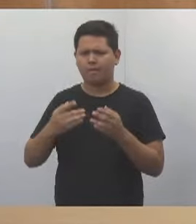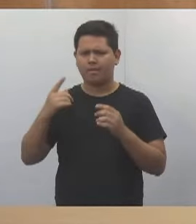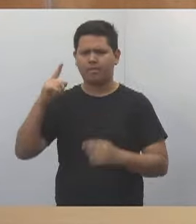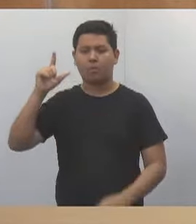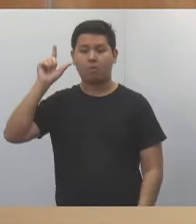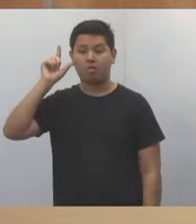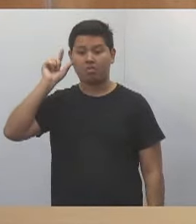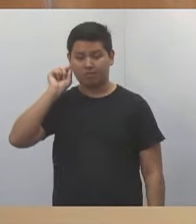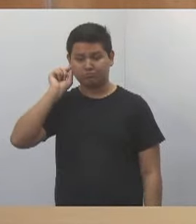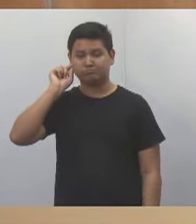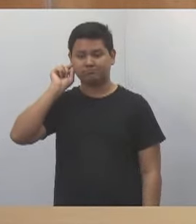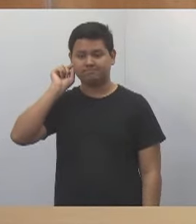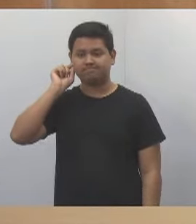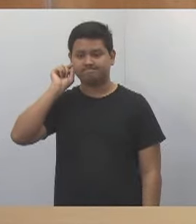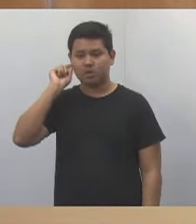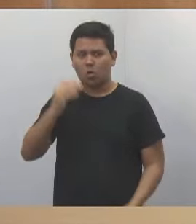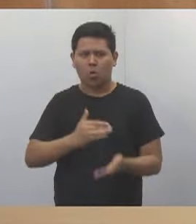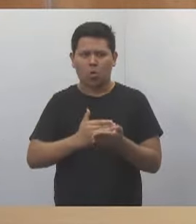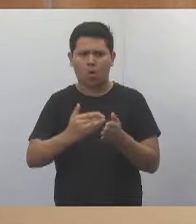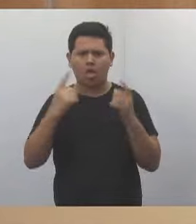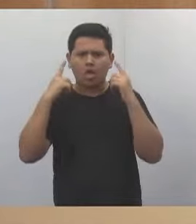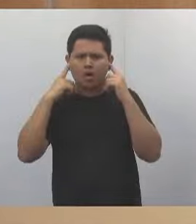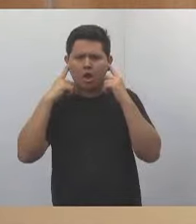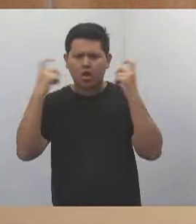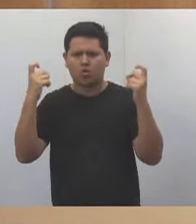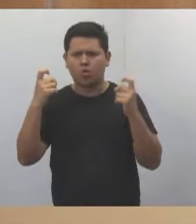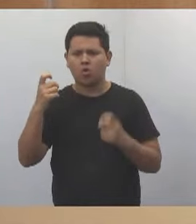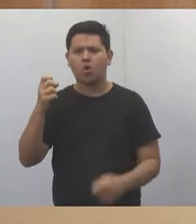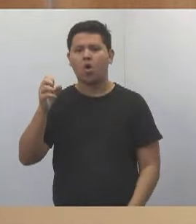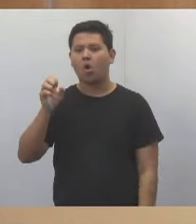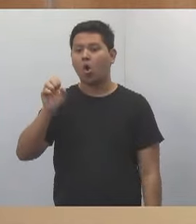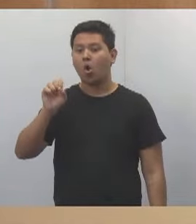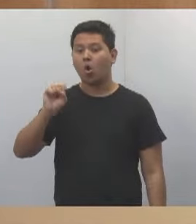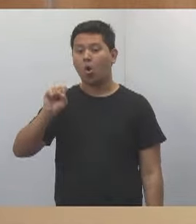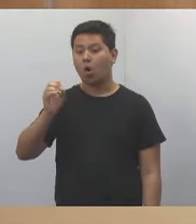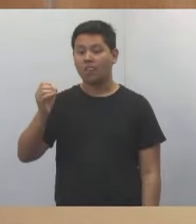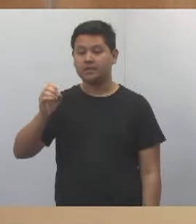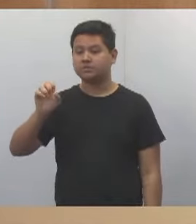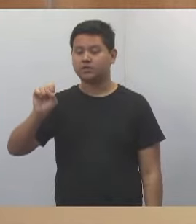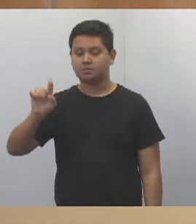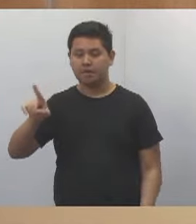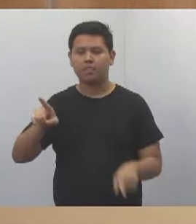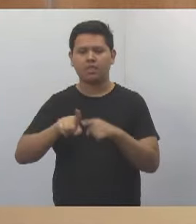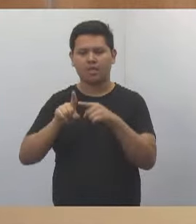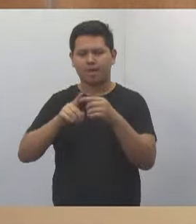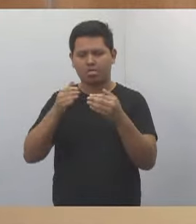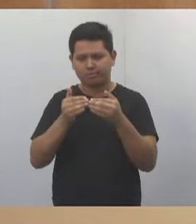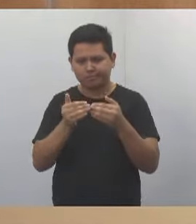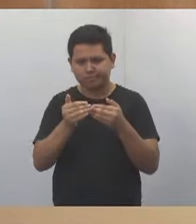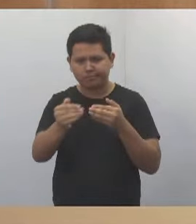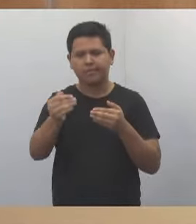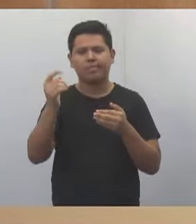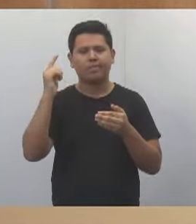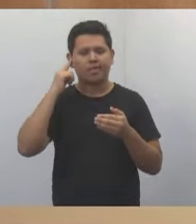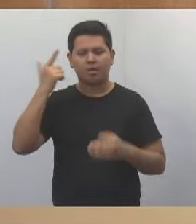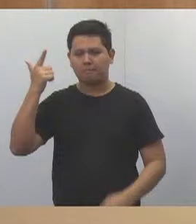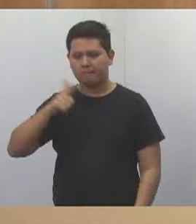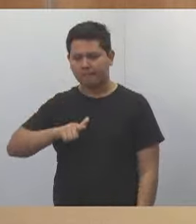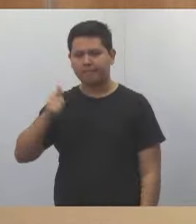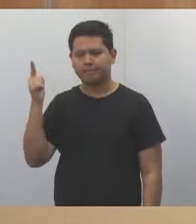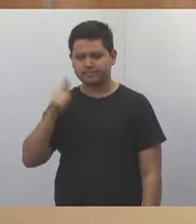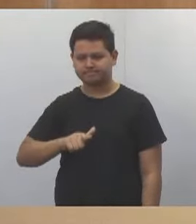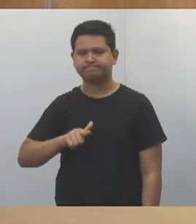audição quando são expostas a sons a partir de 85 decibéis por períodos prolongados e